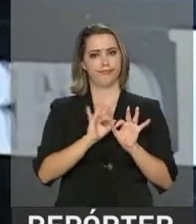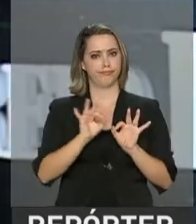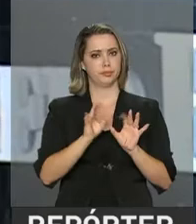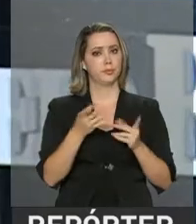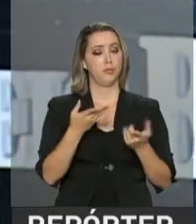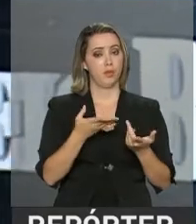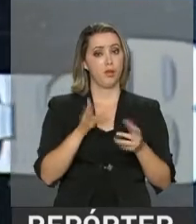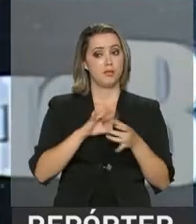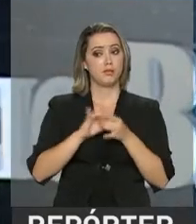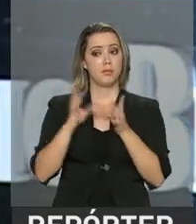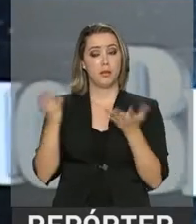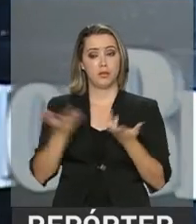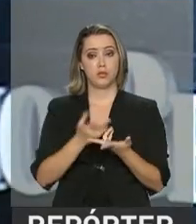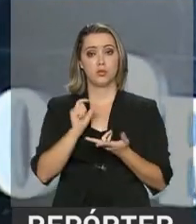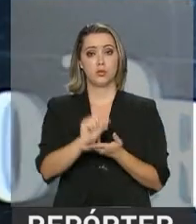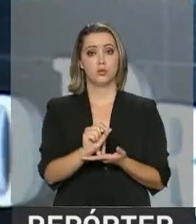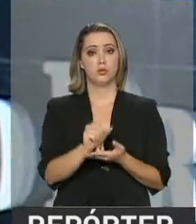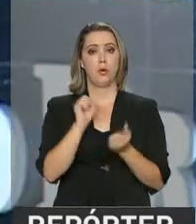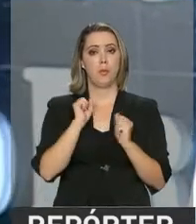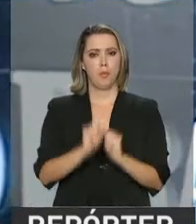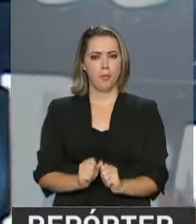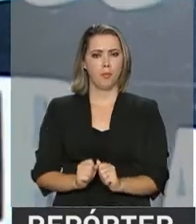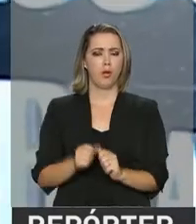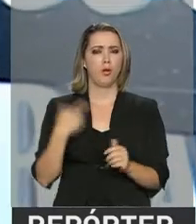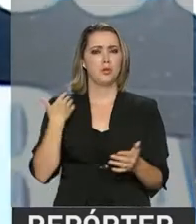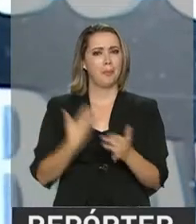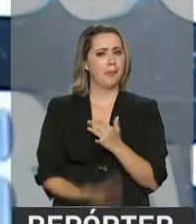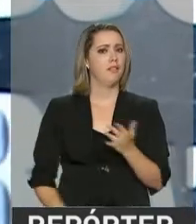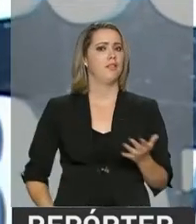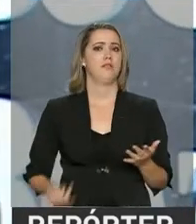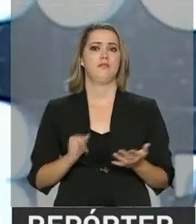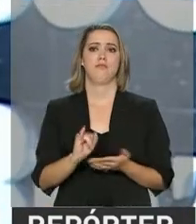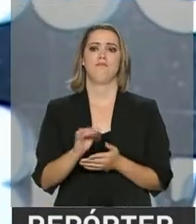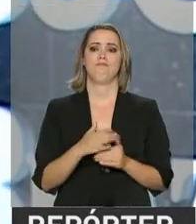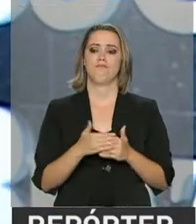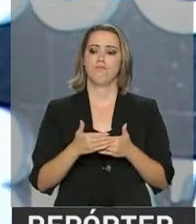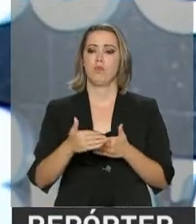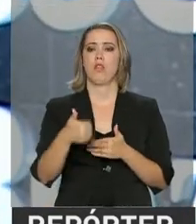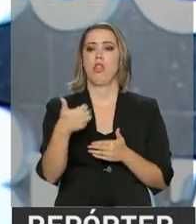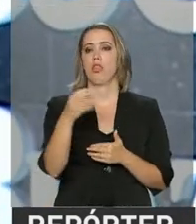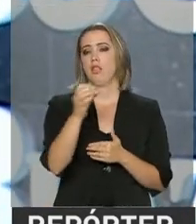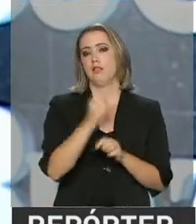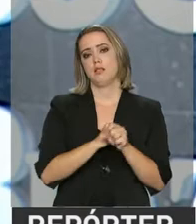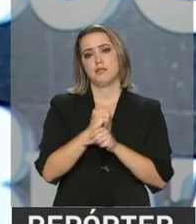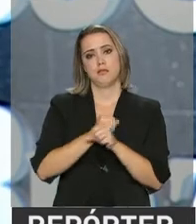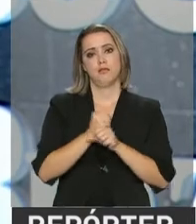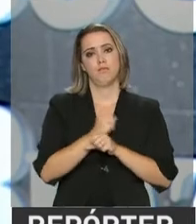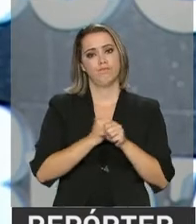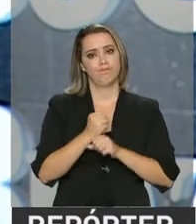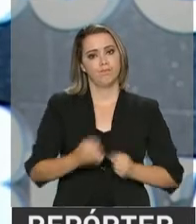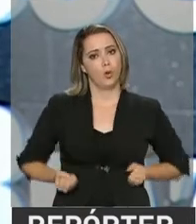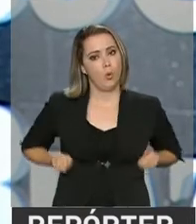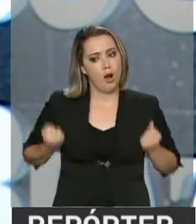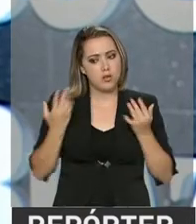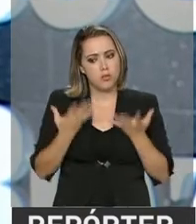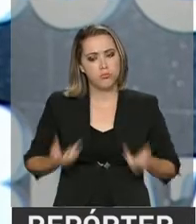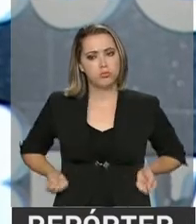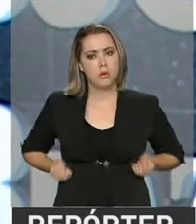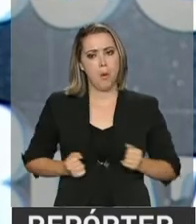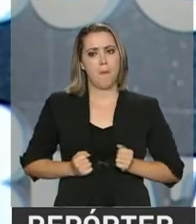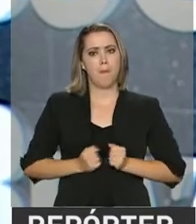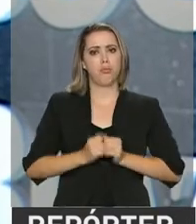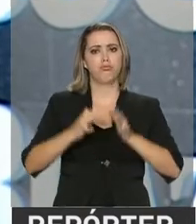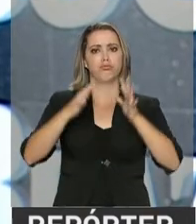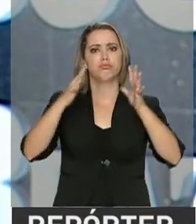Esta autonomia, segundo o ministro, pode ser perdida num prazo de até 10 anos, quando os gastos previdenciários